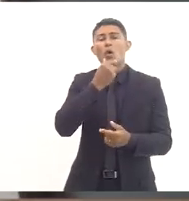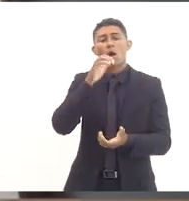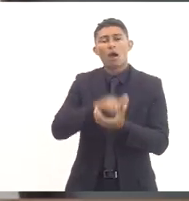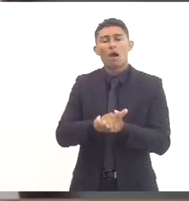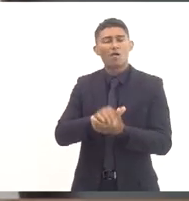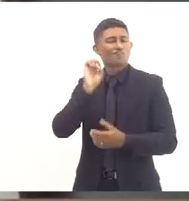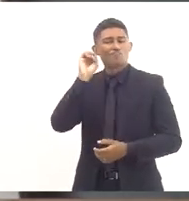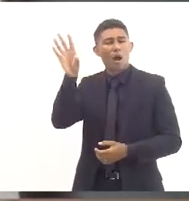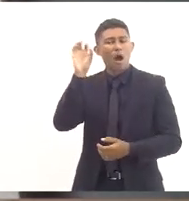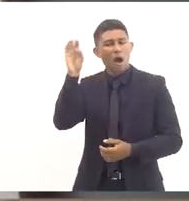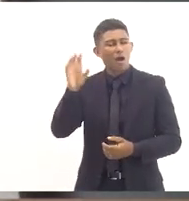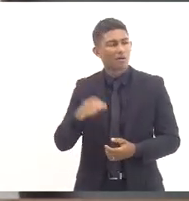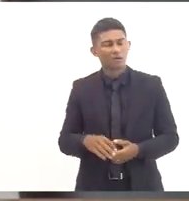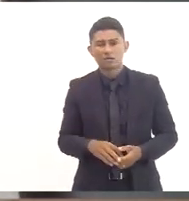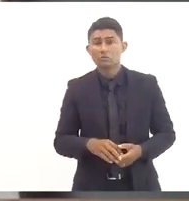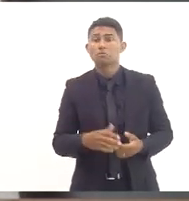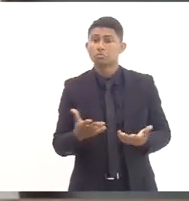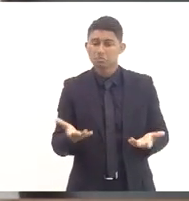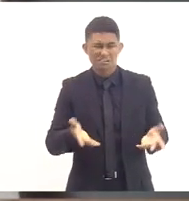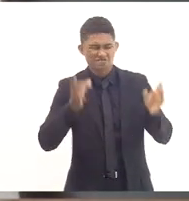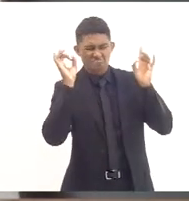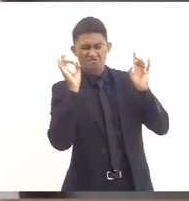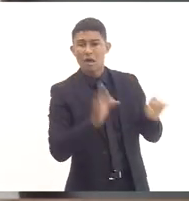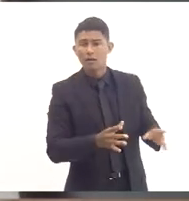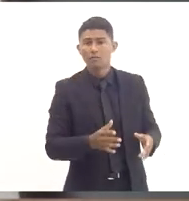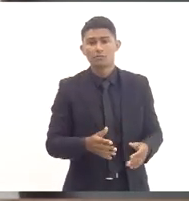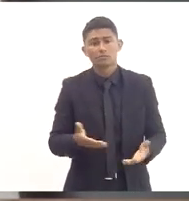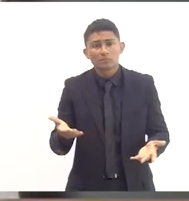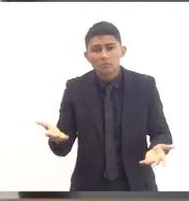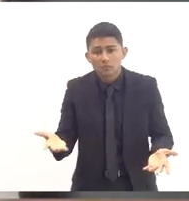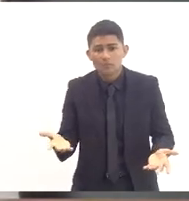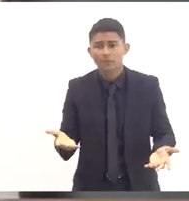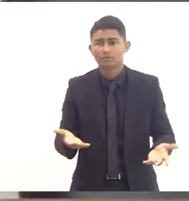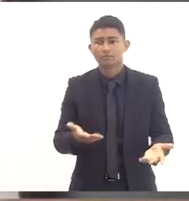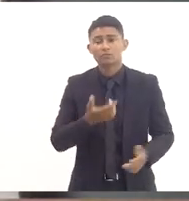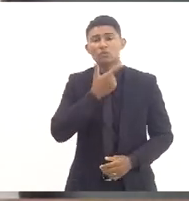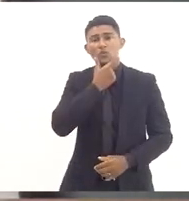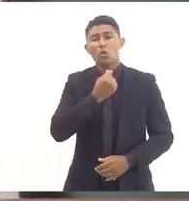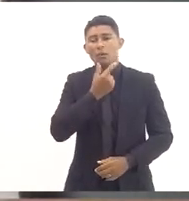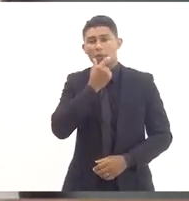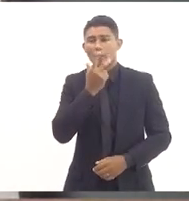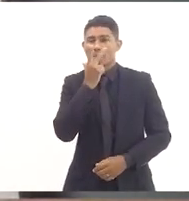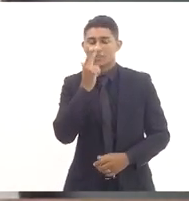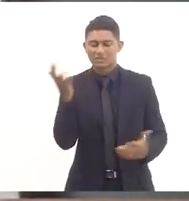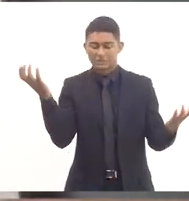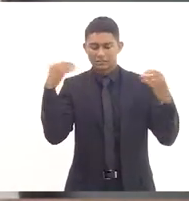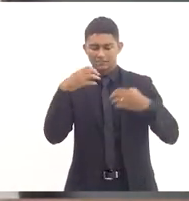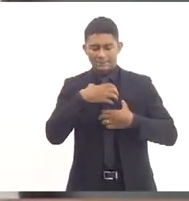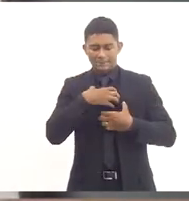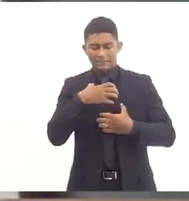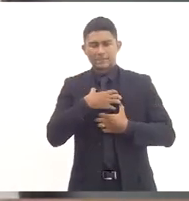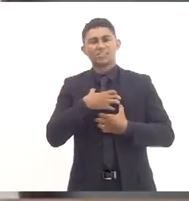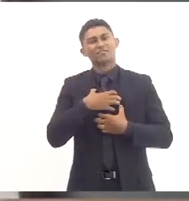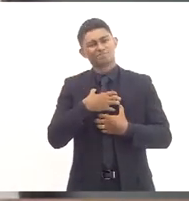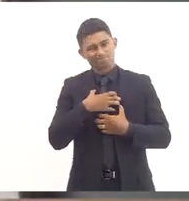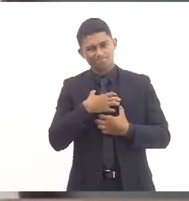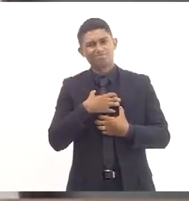mas eu sei mas é verdade o homem tem uma estrutura emocional talvez mais